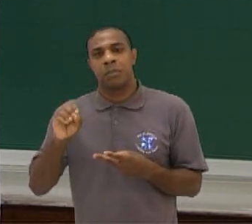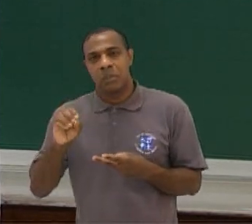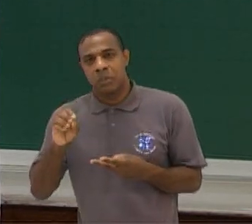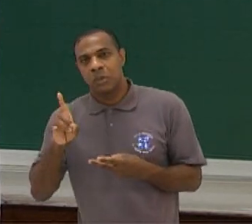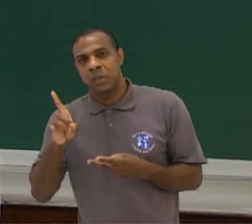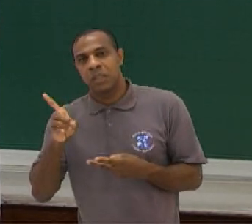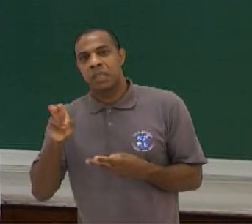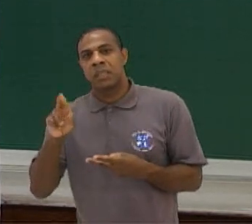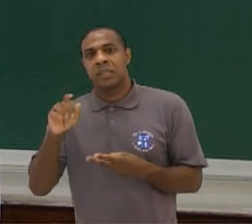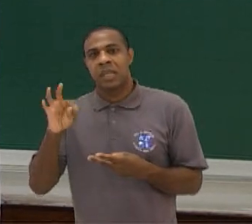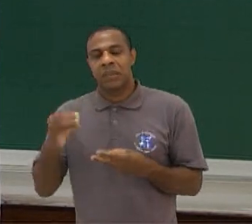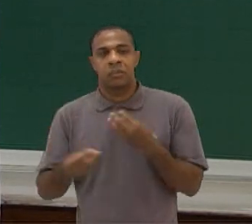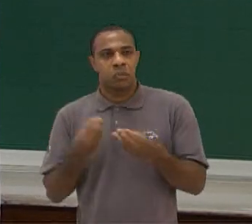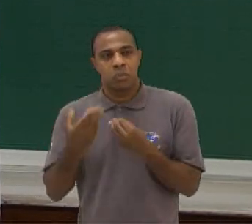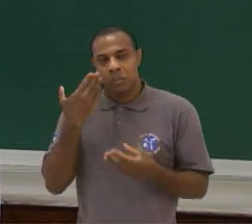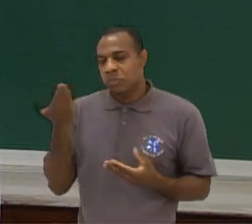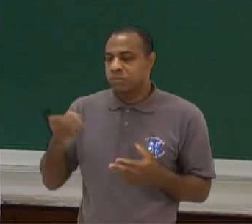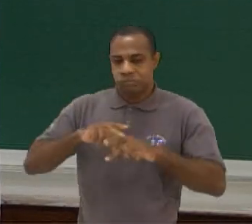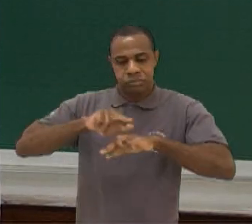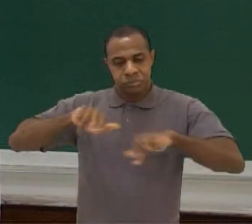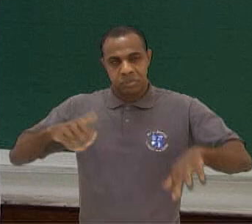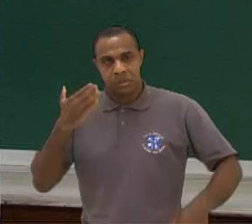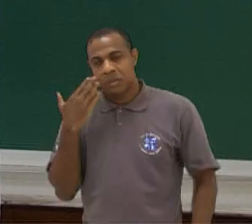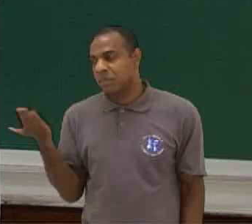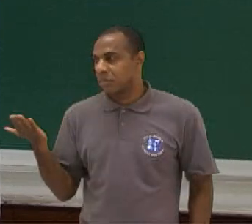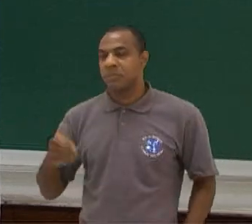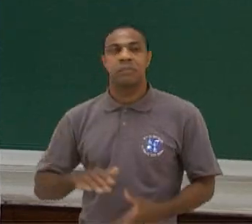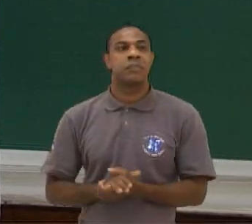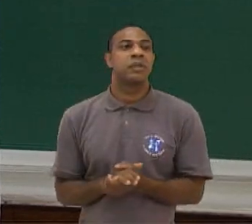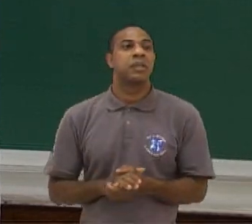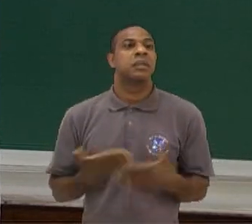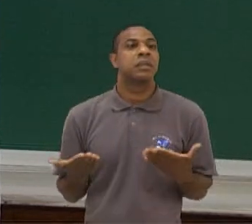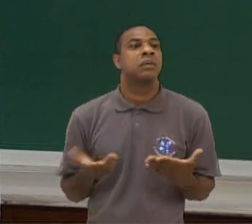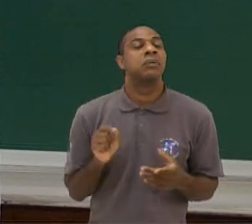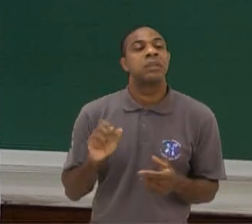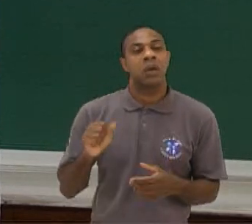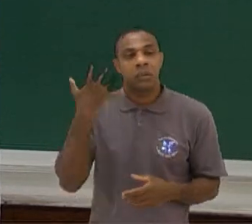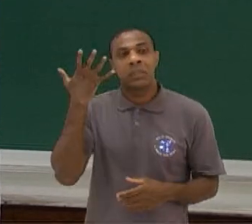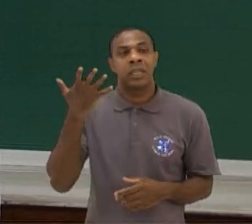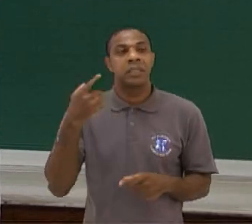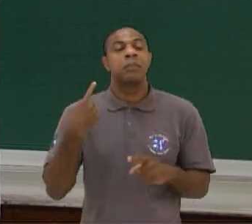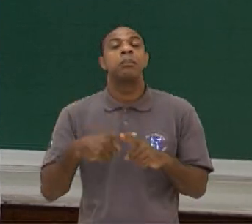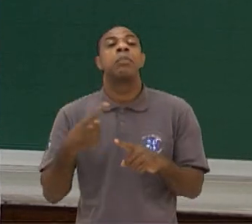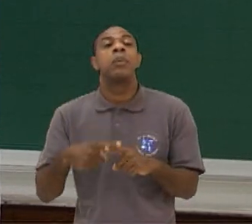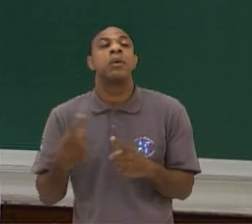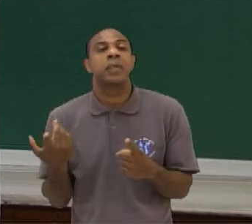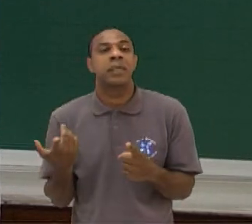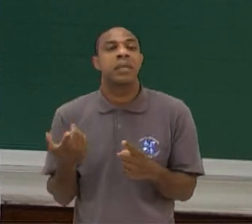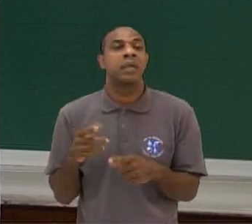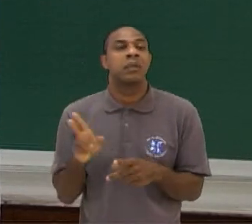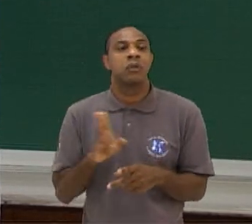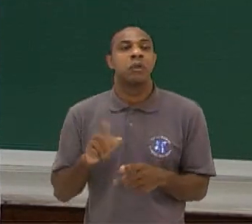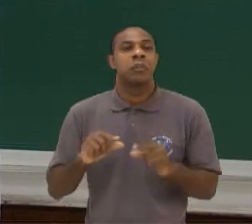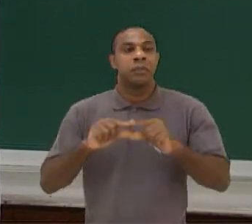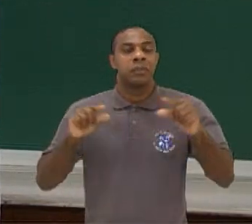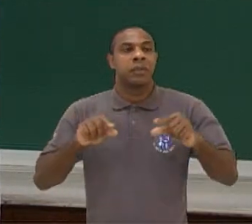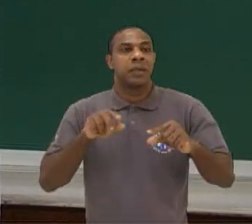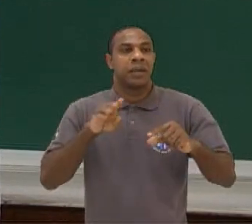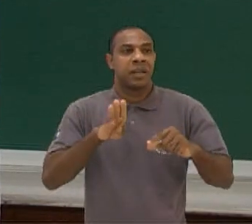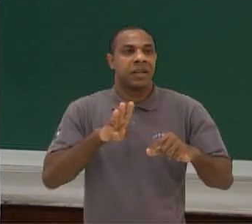tá? Então, e vão ser transferidos para circulação. Isso acontece, pessoal, devido às